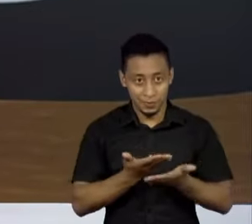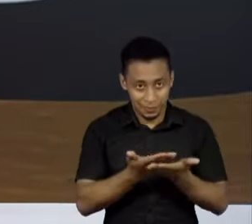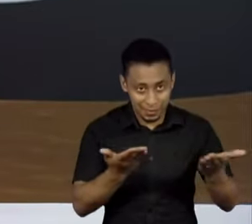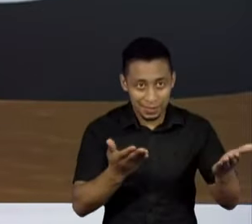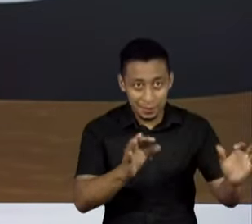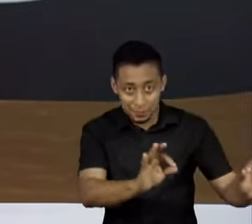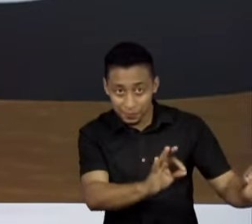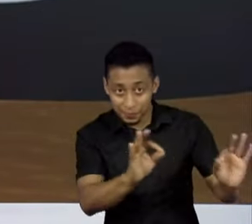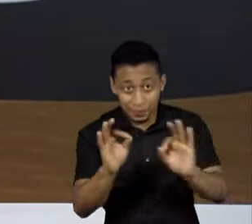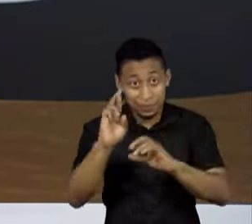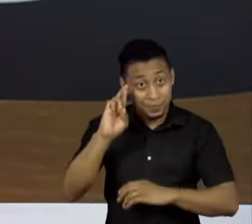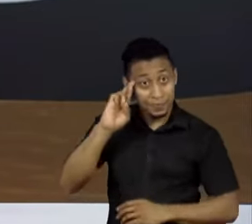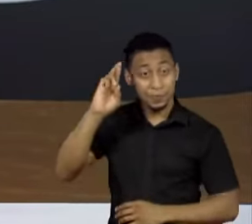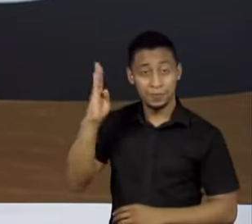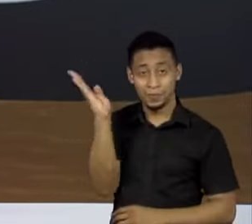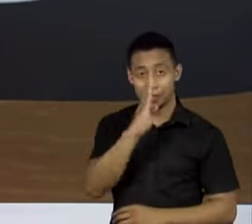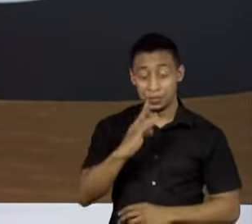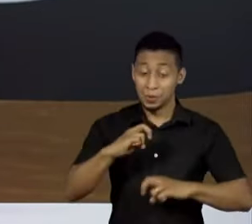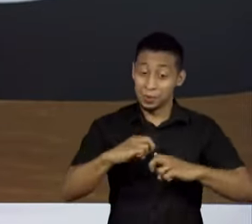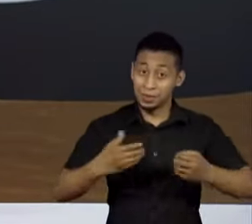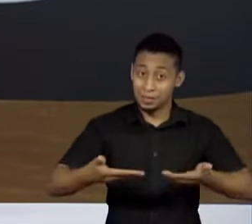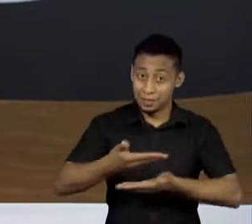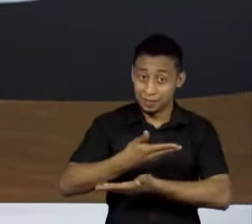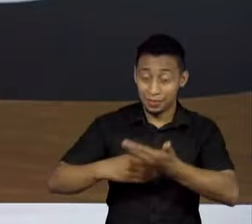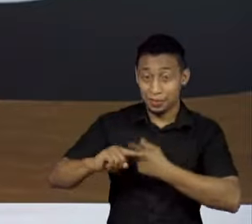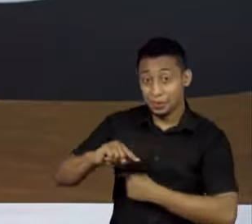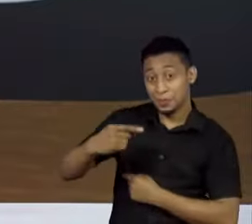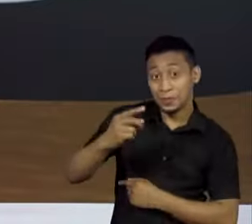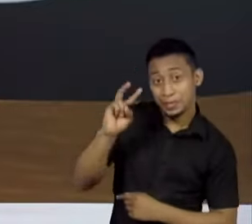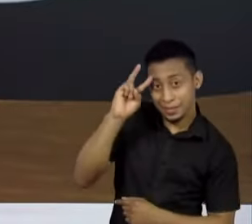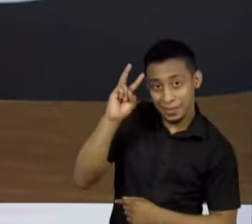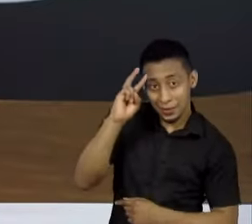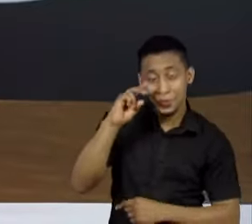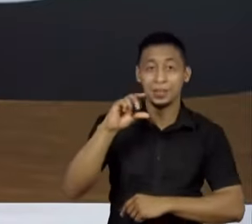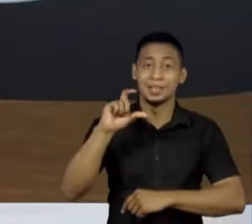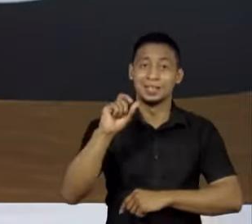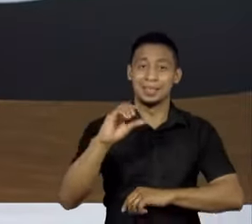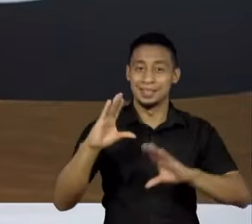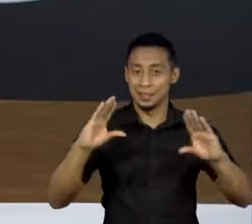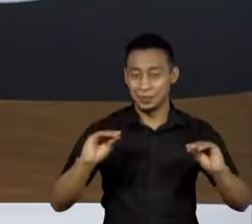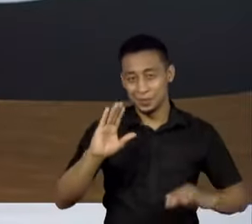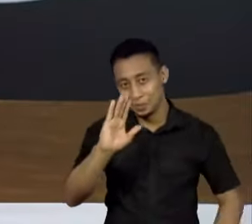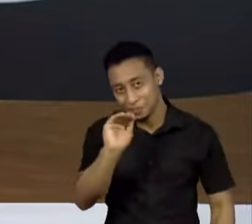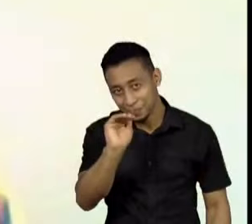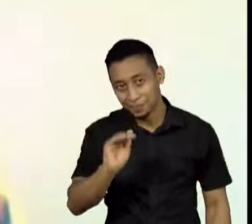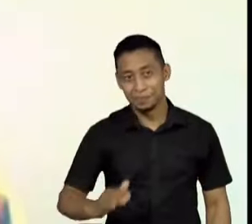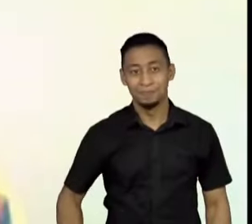ficam agora com o Senhor Brasil e o Roda Viva volta na próxima segunda-feira, às 10 da noite. Até lá!